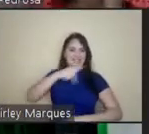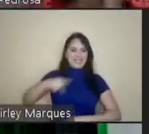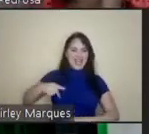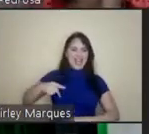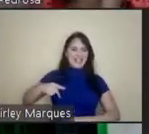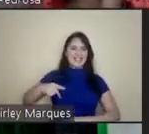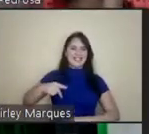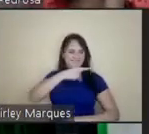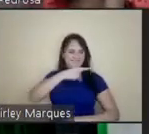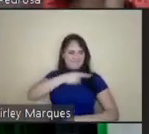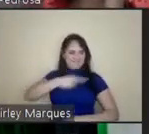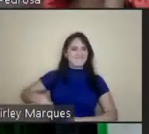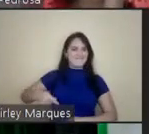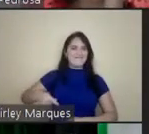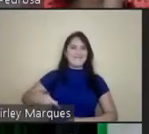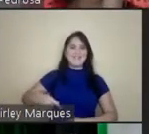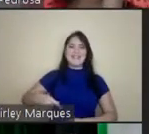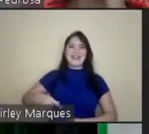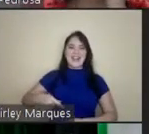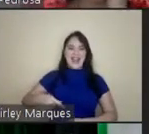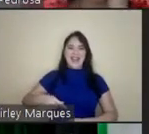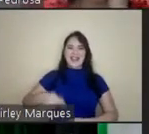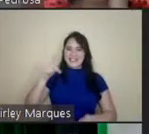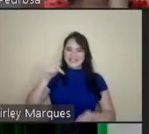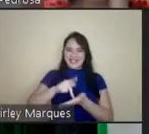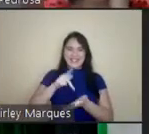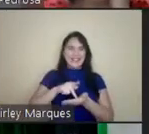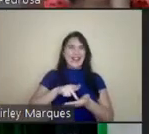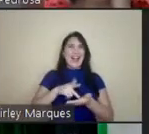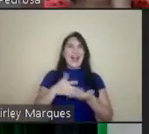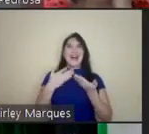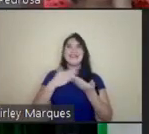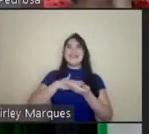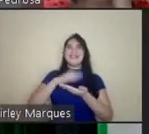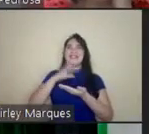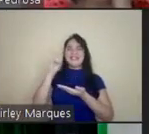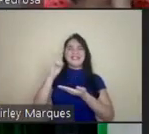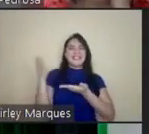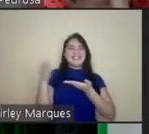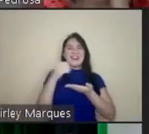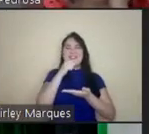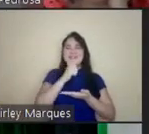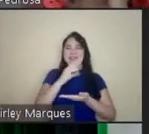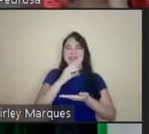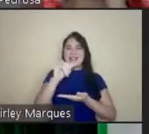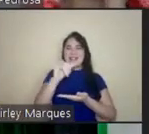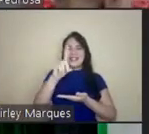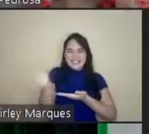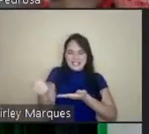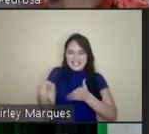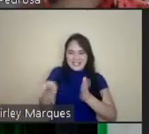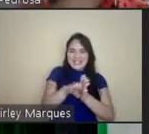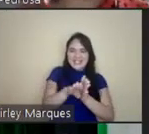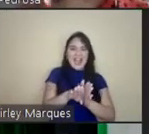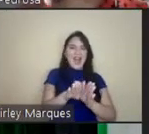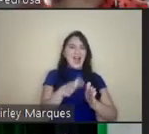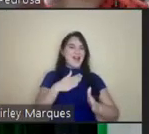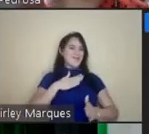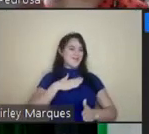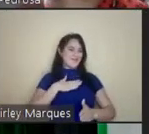Verdade. Ai, meu Deus. Cida, chega aqui, mulher, diz tu. Meu bem,